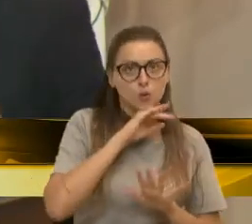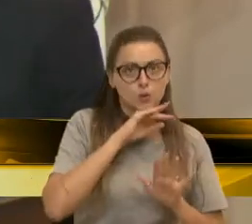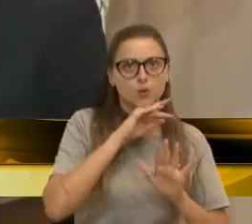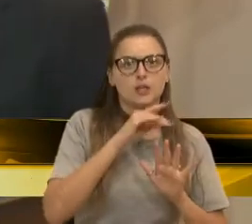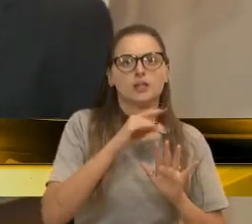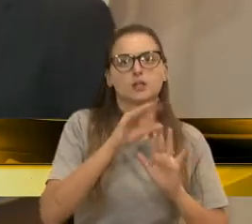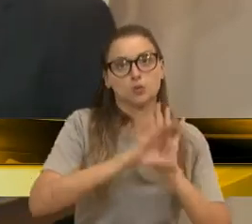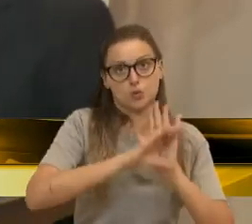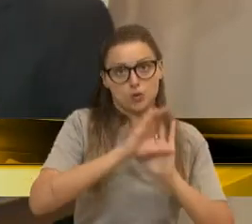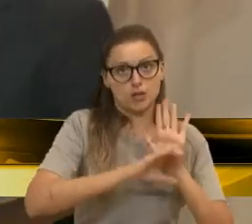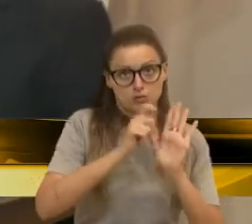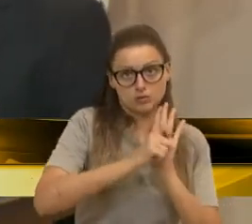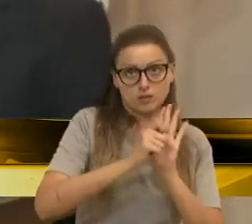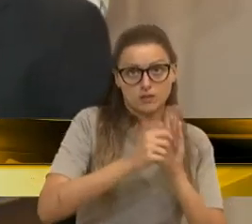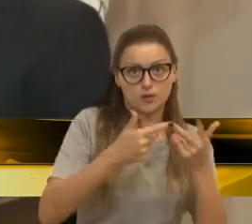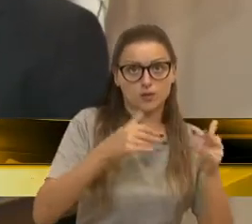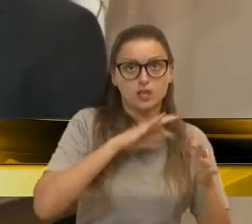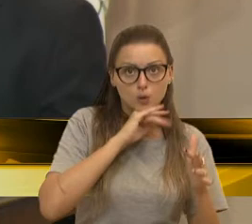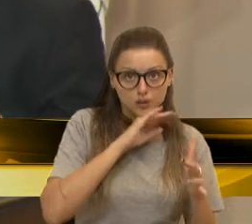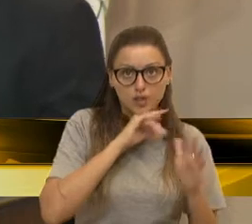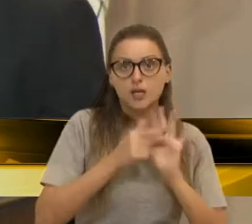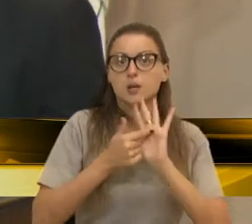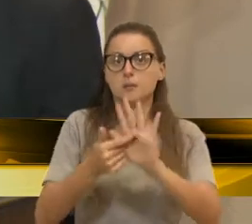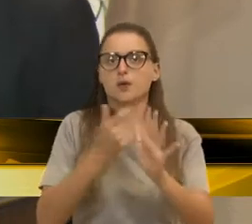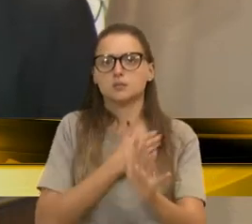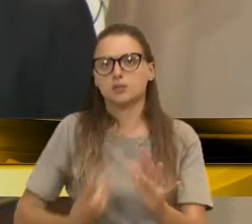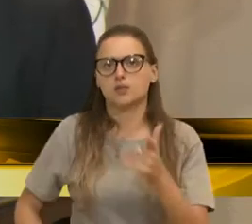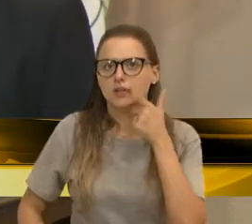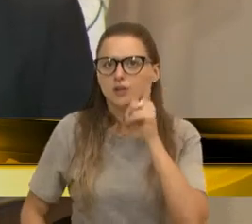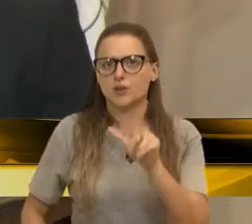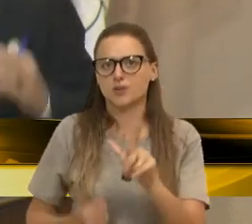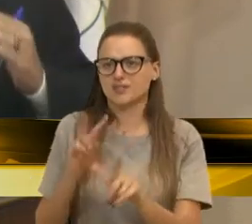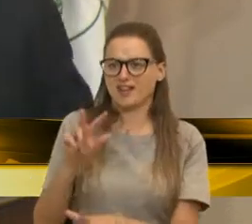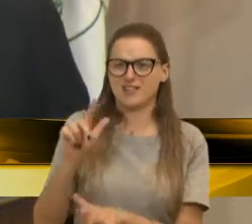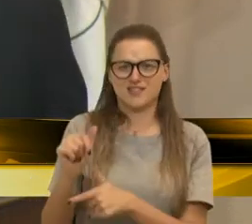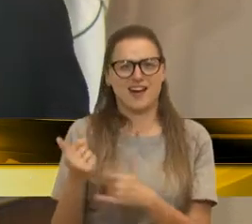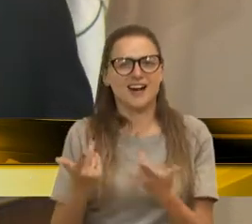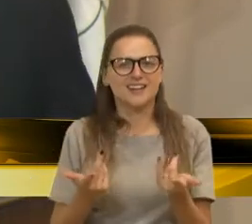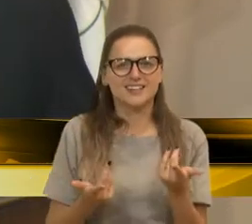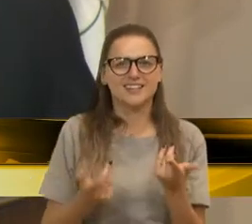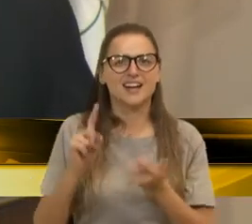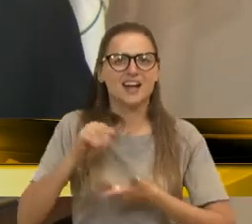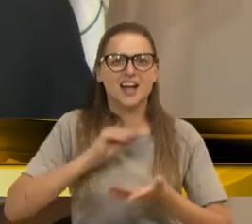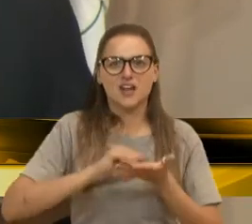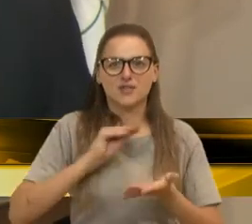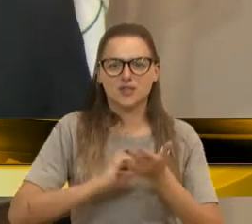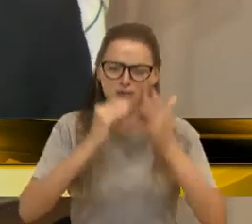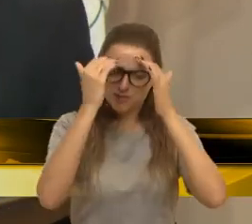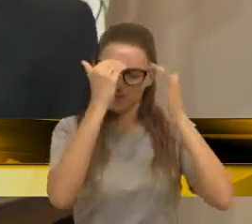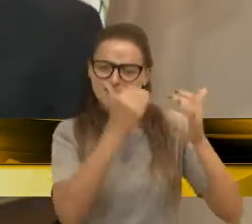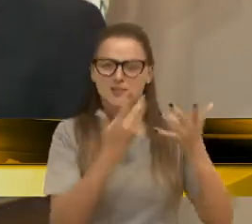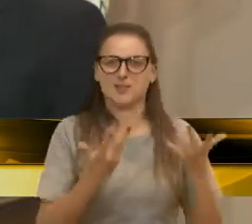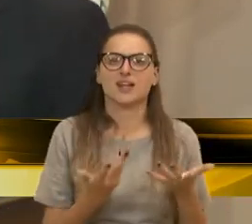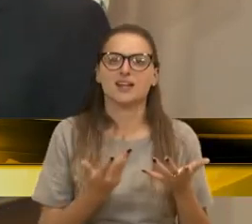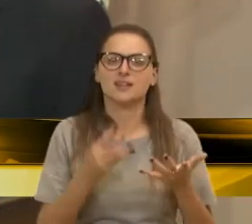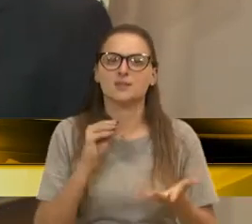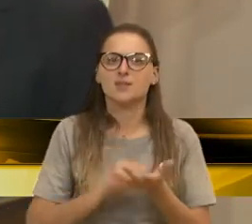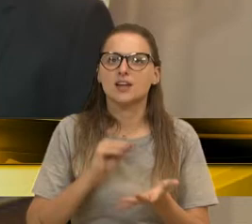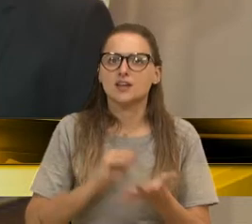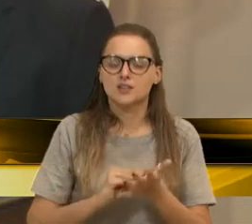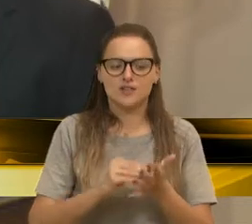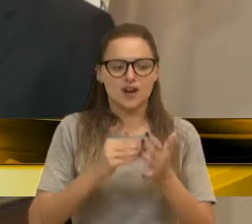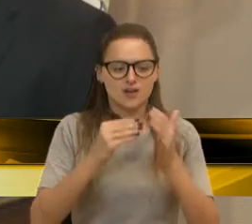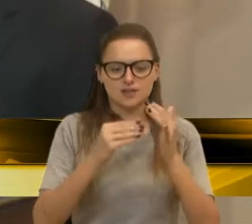cargo de confiança, em algum cargo de chefia. Porque isso é um desmonte da máquina pública, é o desrespeito contra os servidores, é o desrespeito às